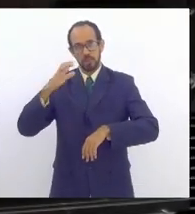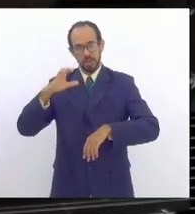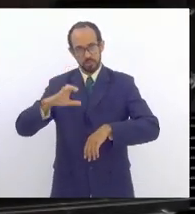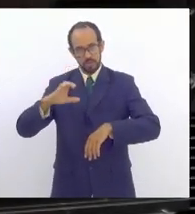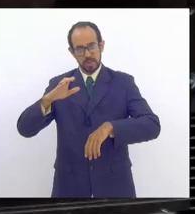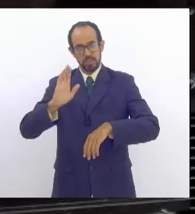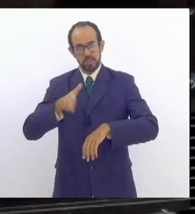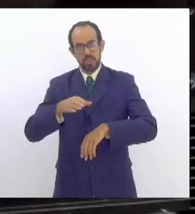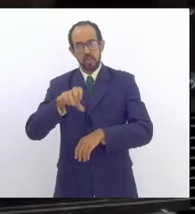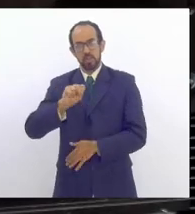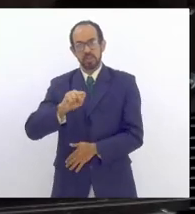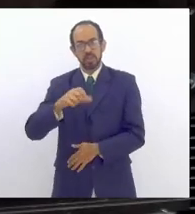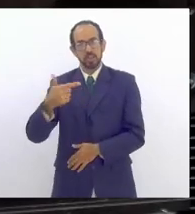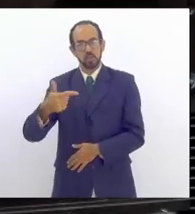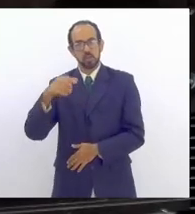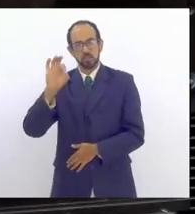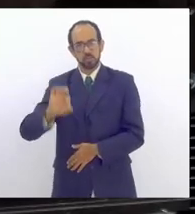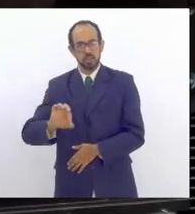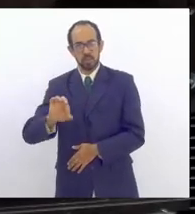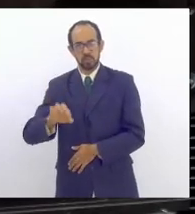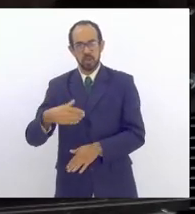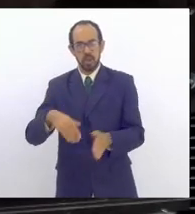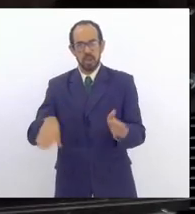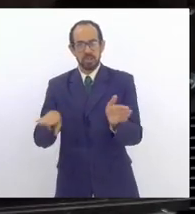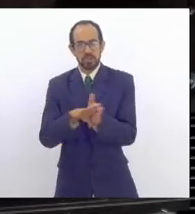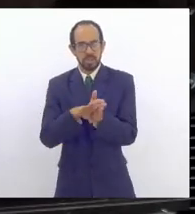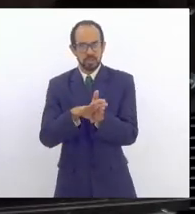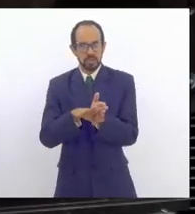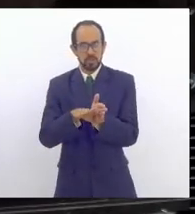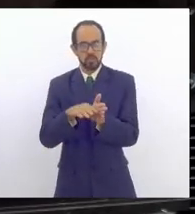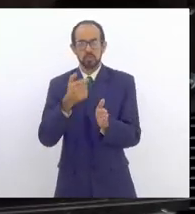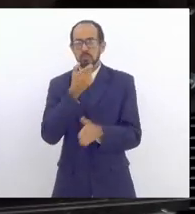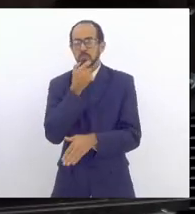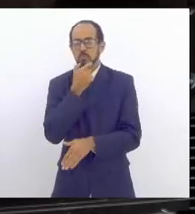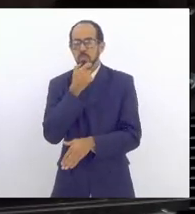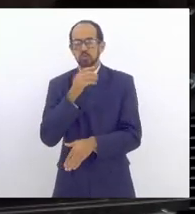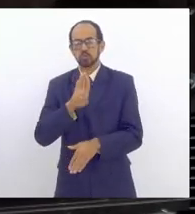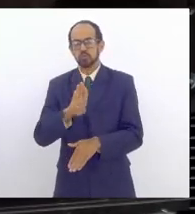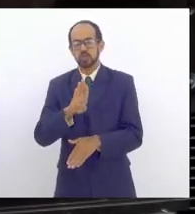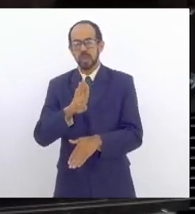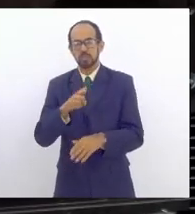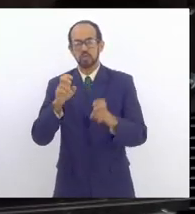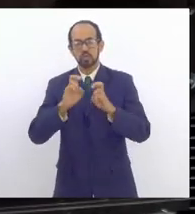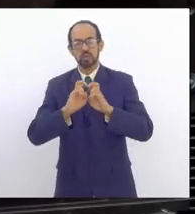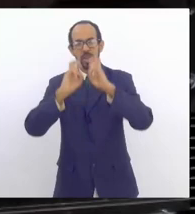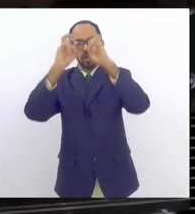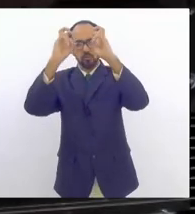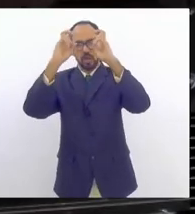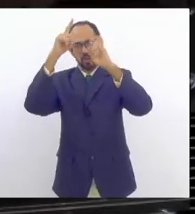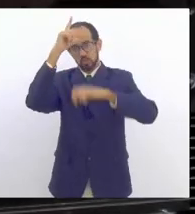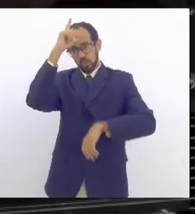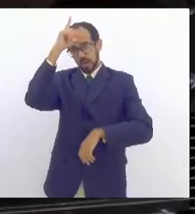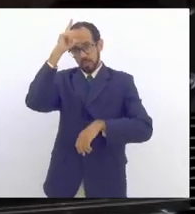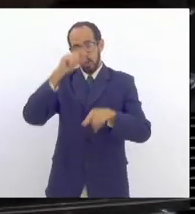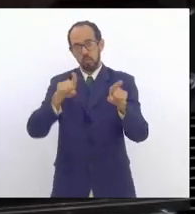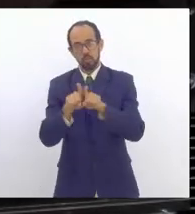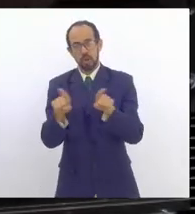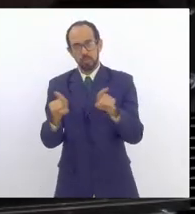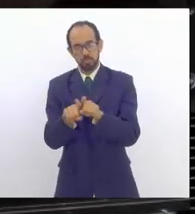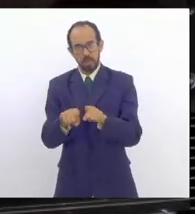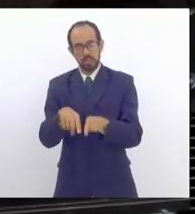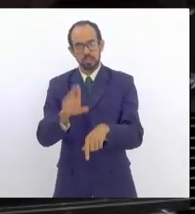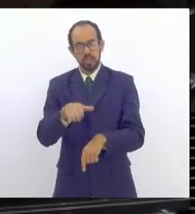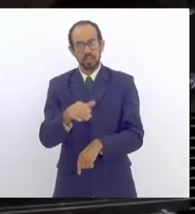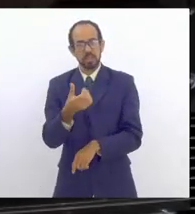concluídas. A estação de Bom Sucesso, o teleférico do Alemão, está pronta e as demais reformas atingiram